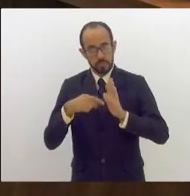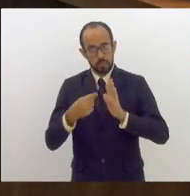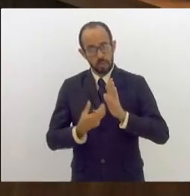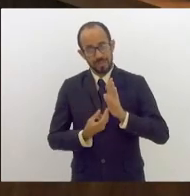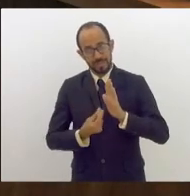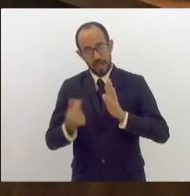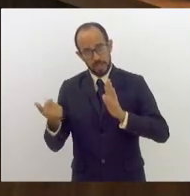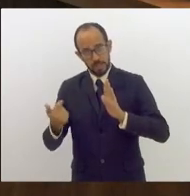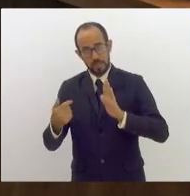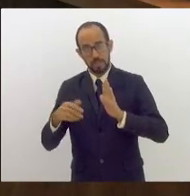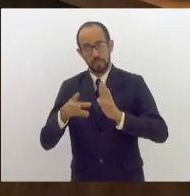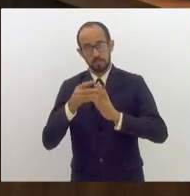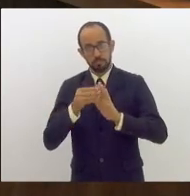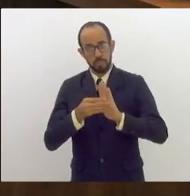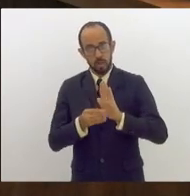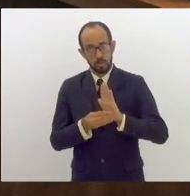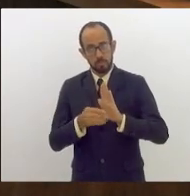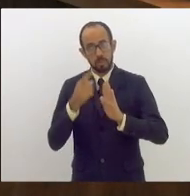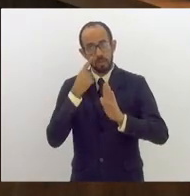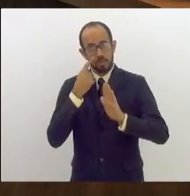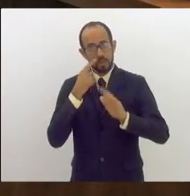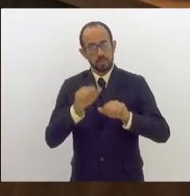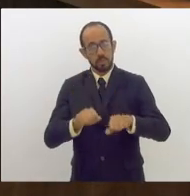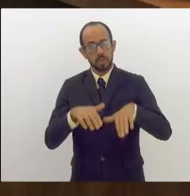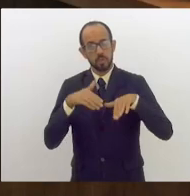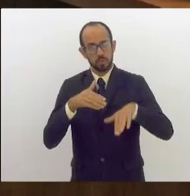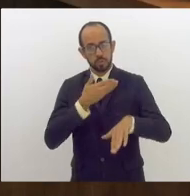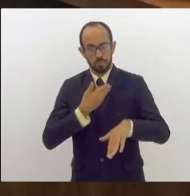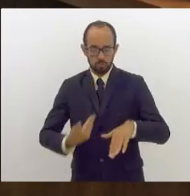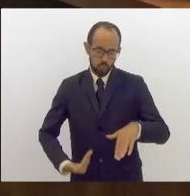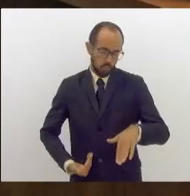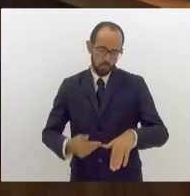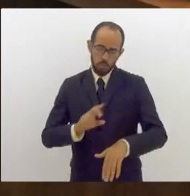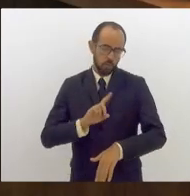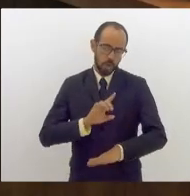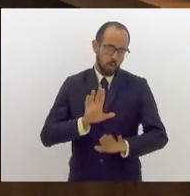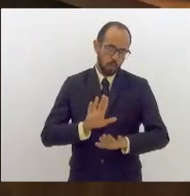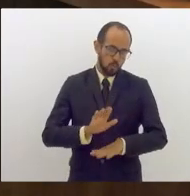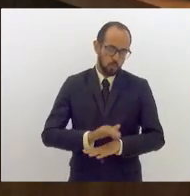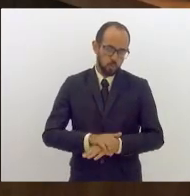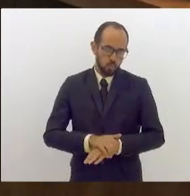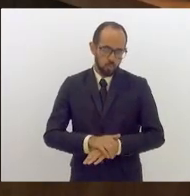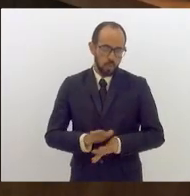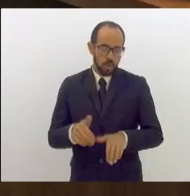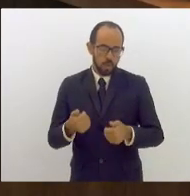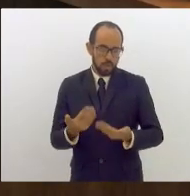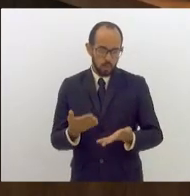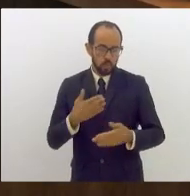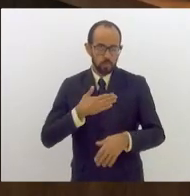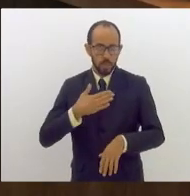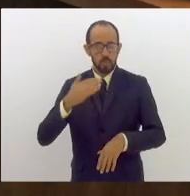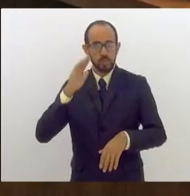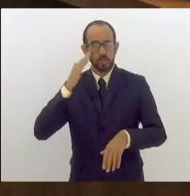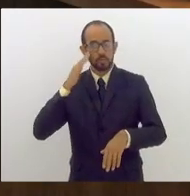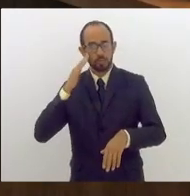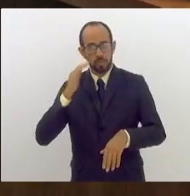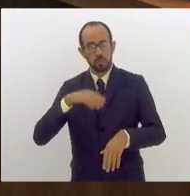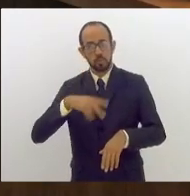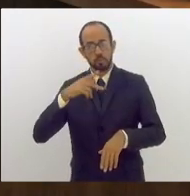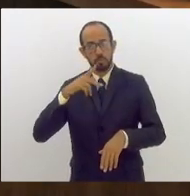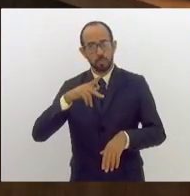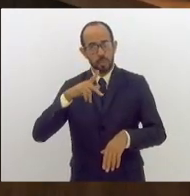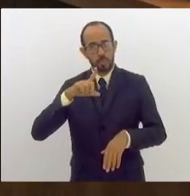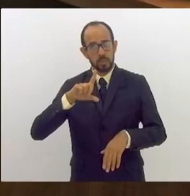para ver se vai ter audiência pública se não vai Enfim então no meu entendimento o